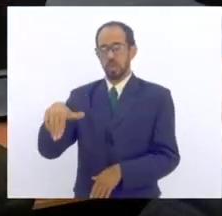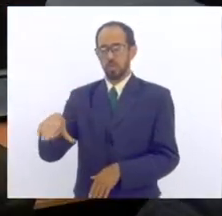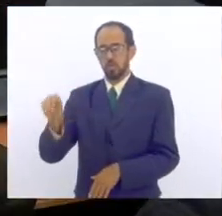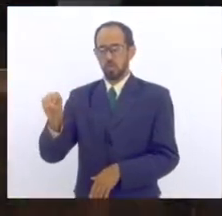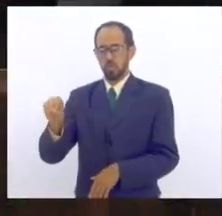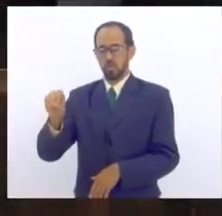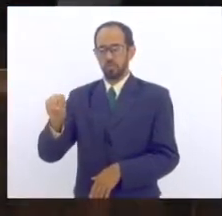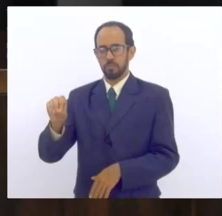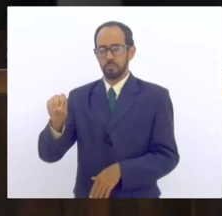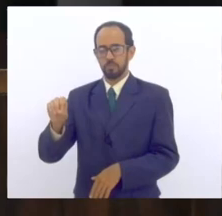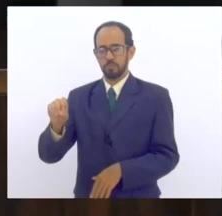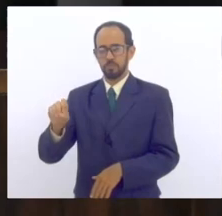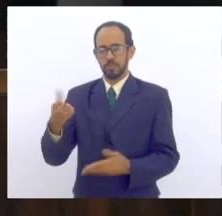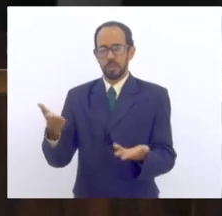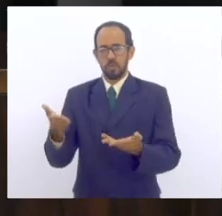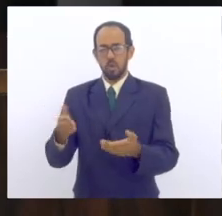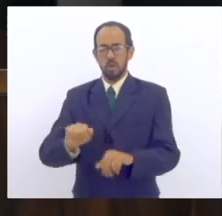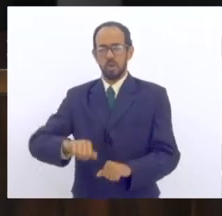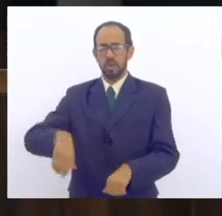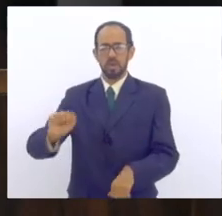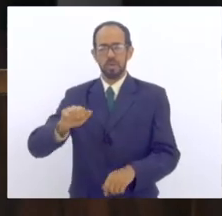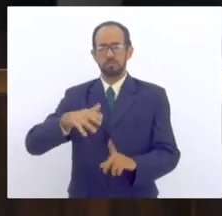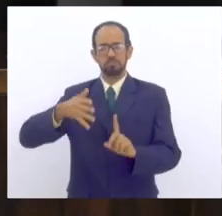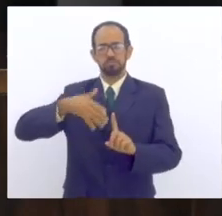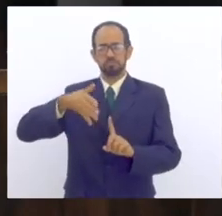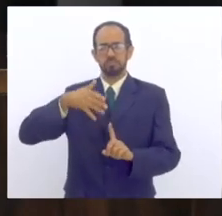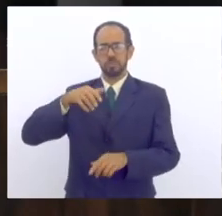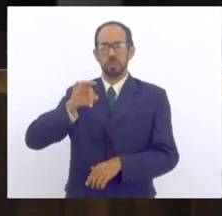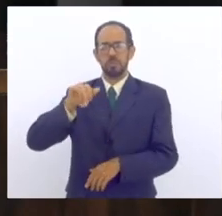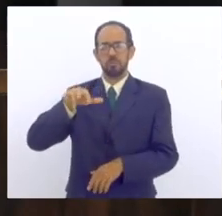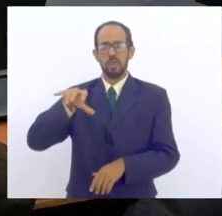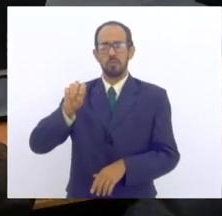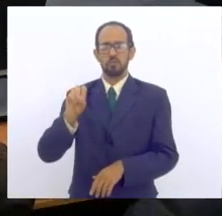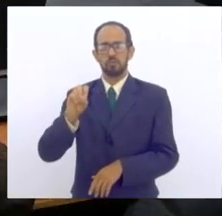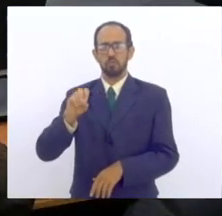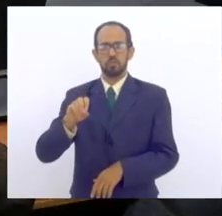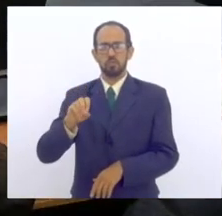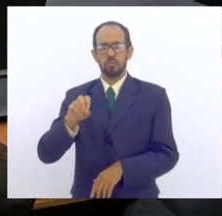concedo a palavra ao Doutor Flávio villeman